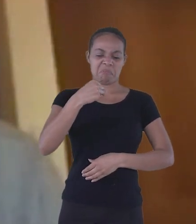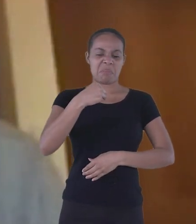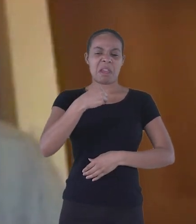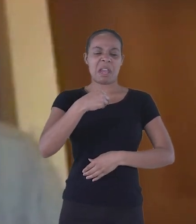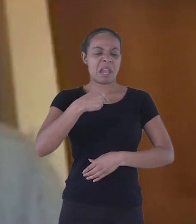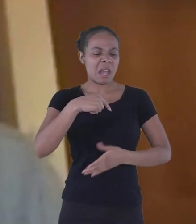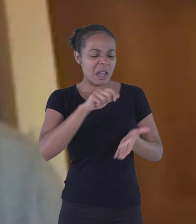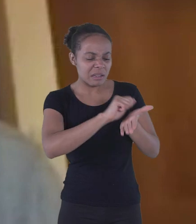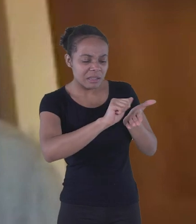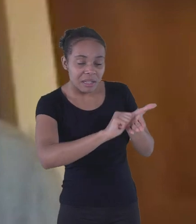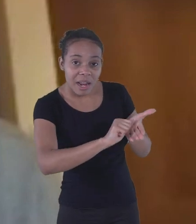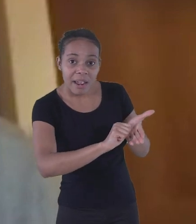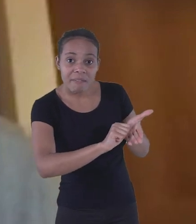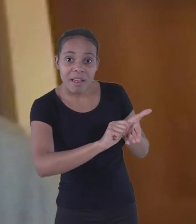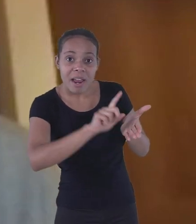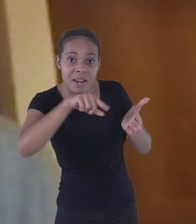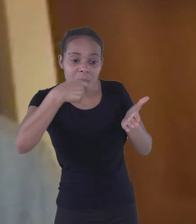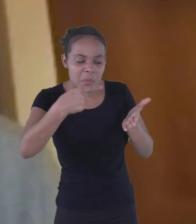tá bom.